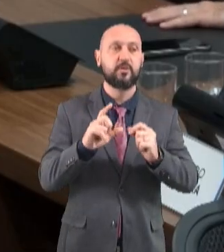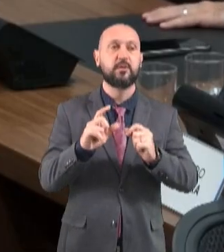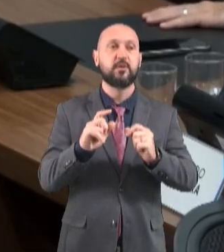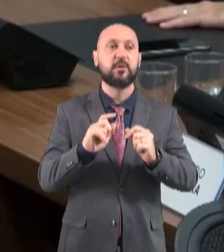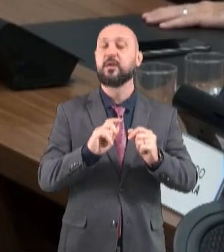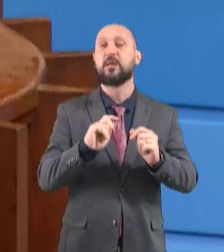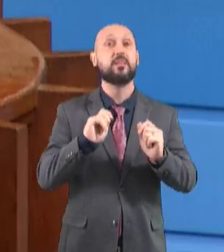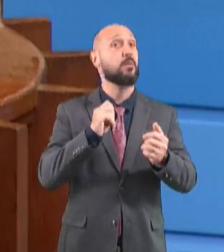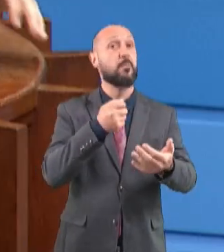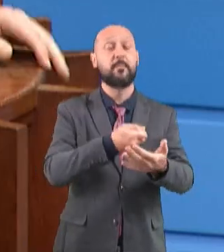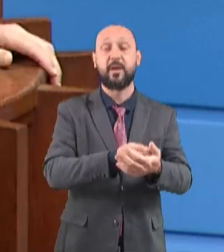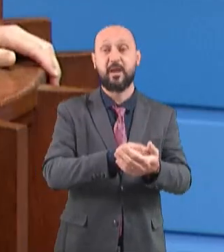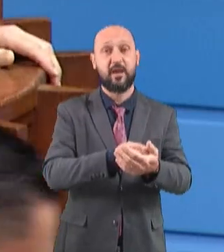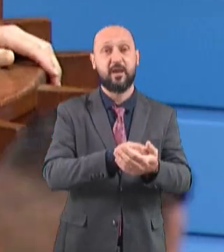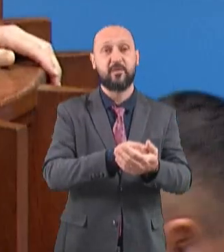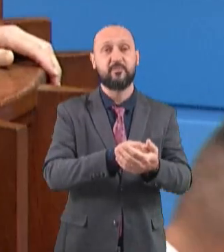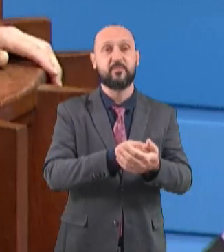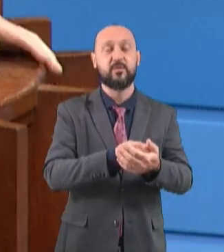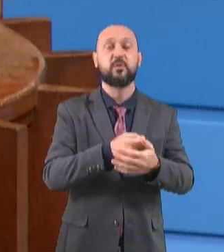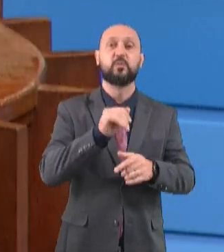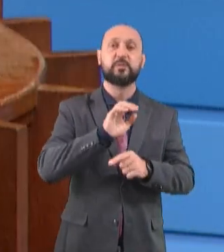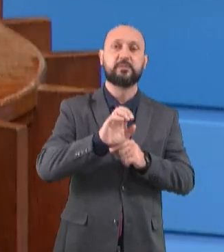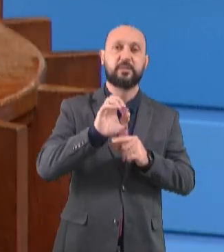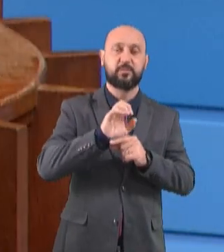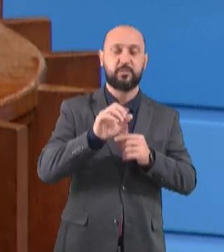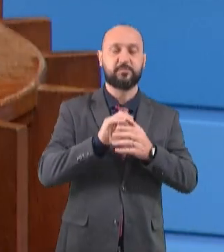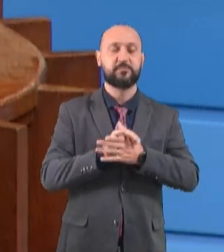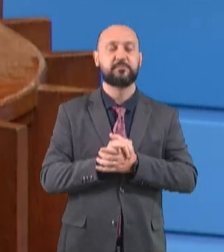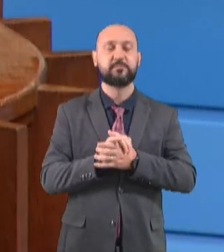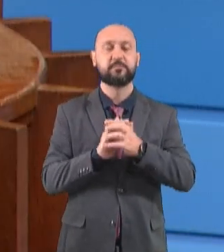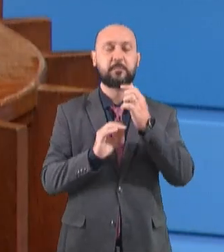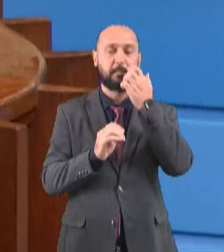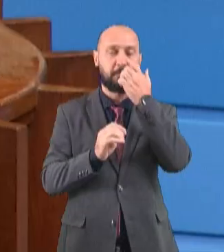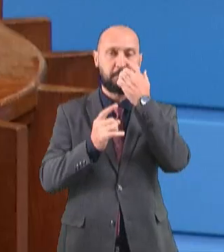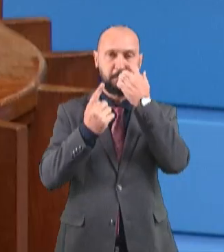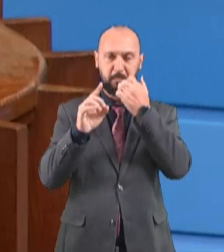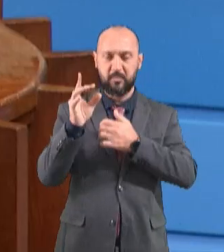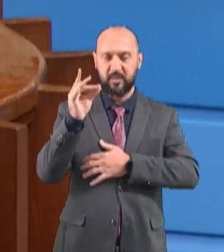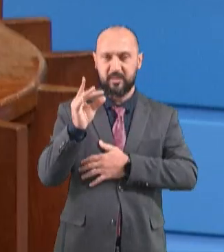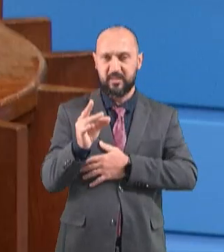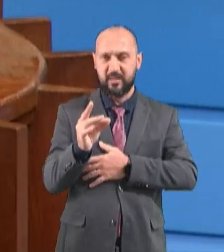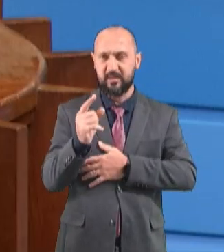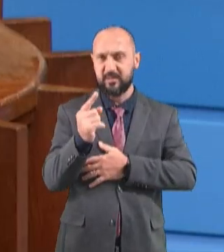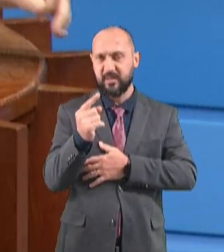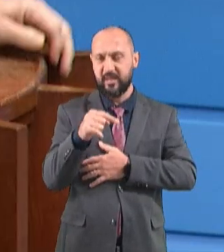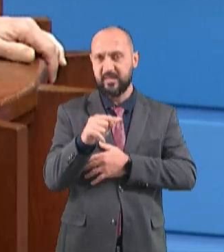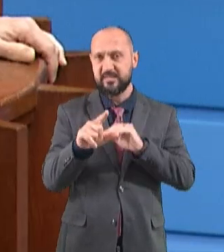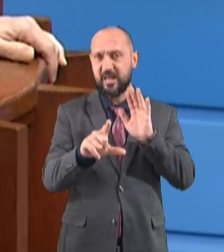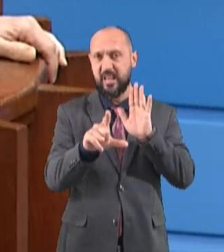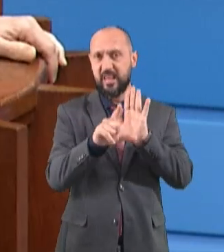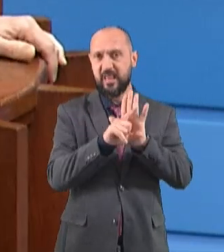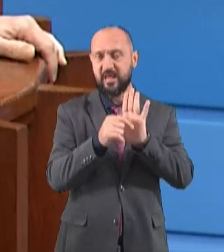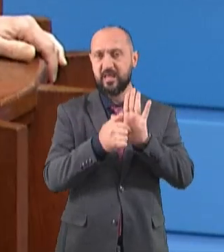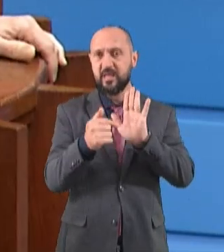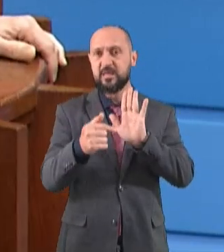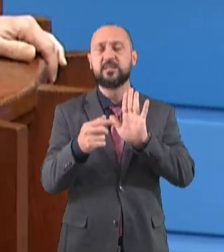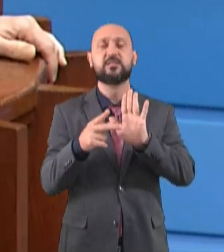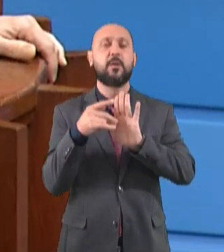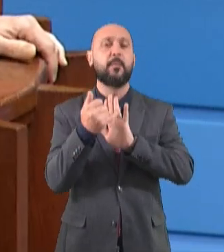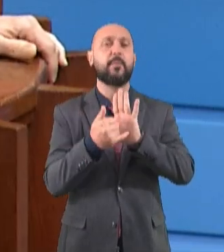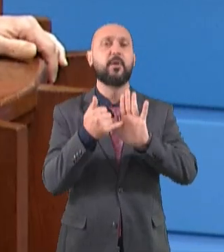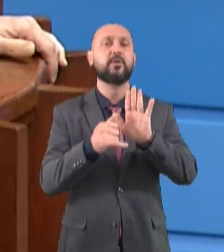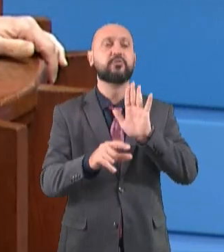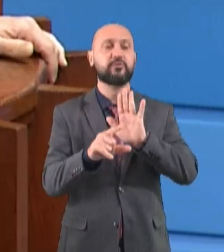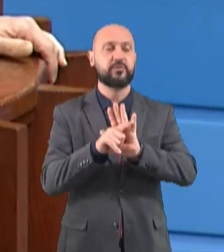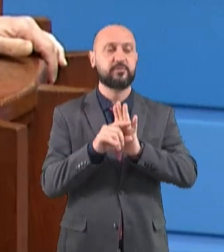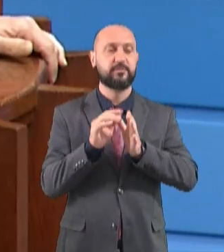não pagava o tributo estadual. E um detalhe, essa lei que está vindo, esse projeto de